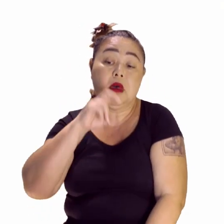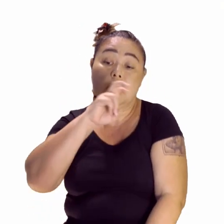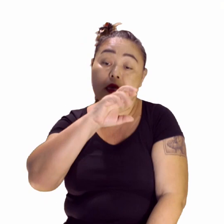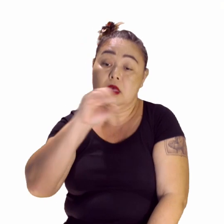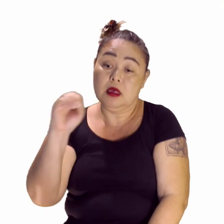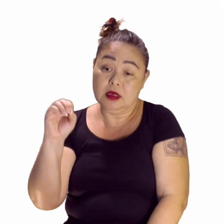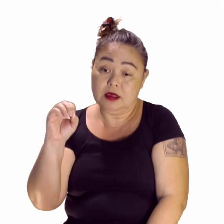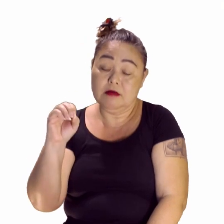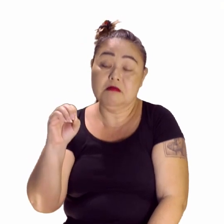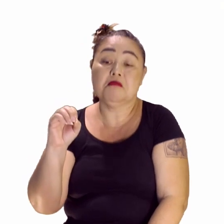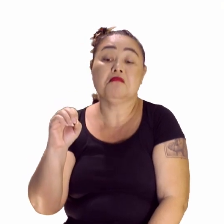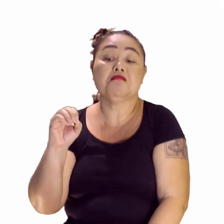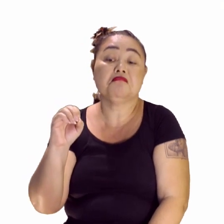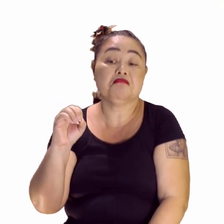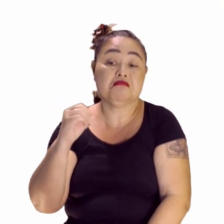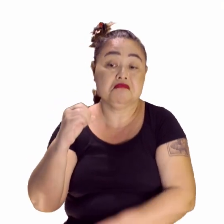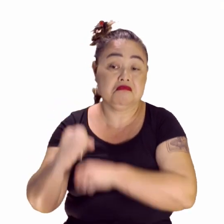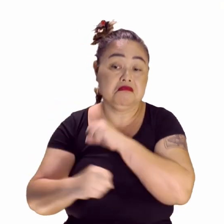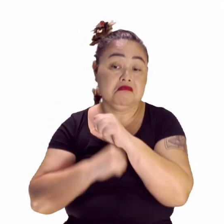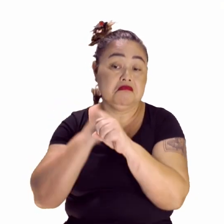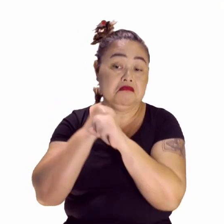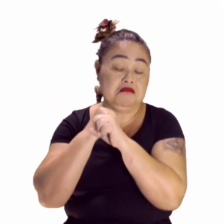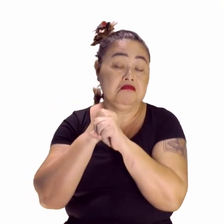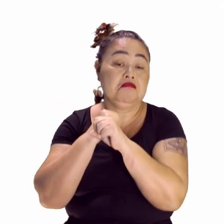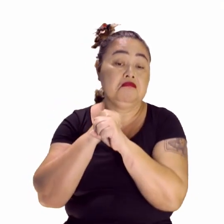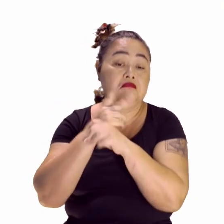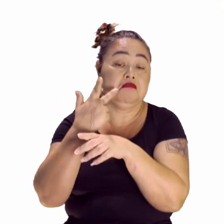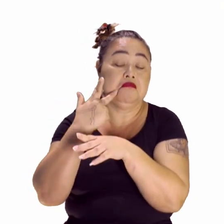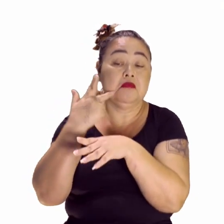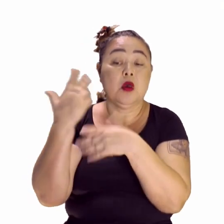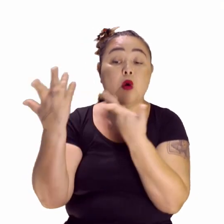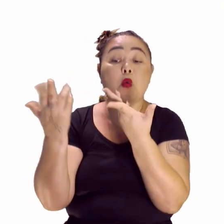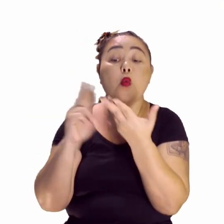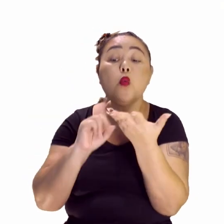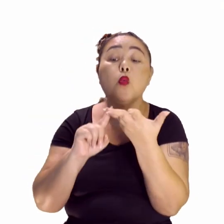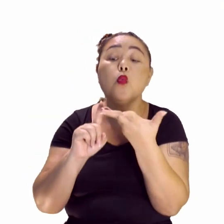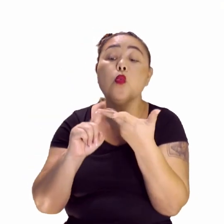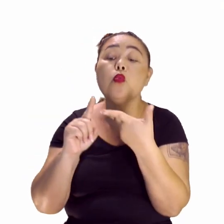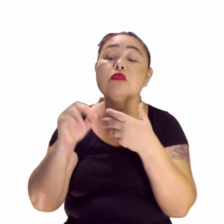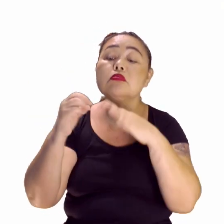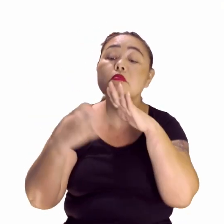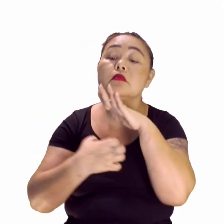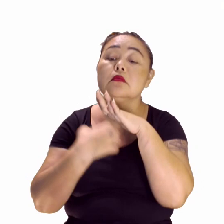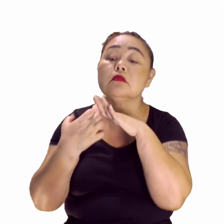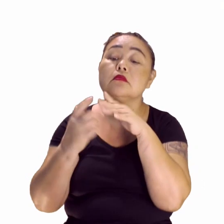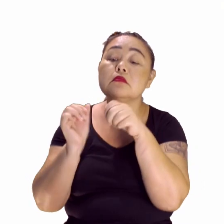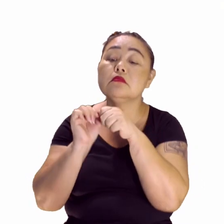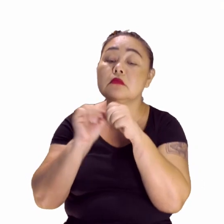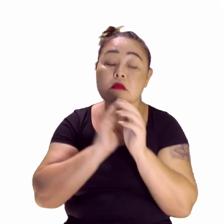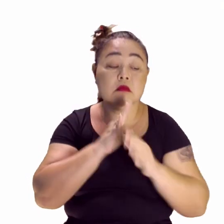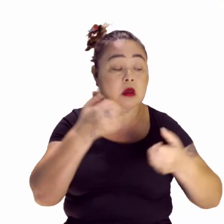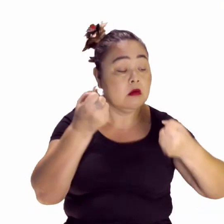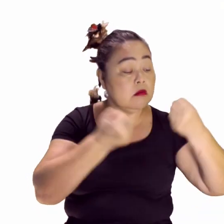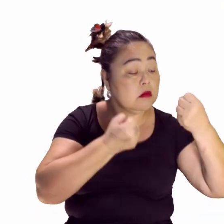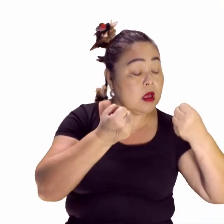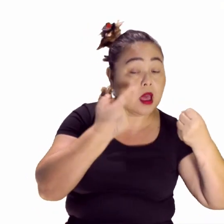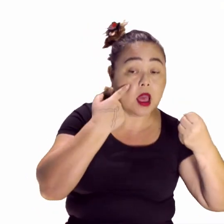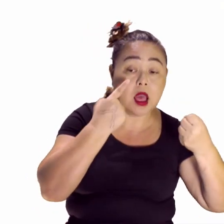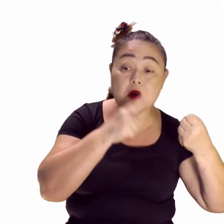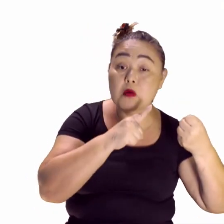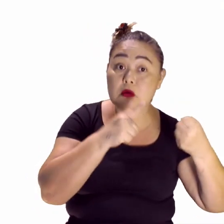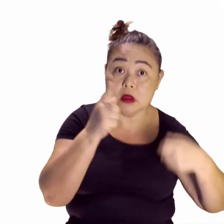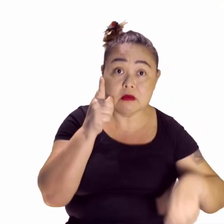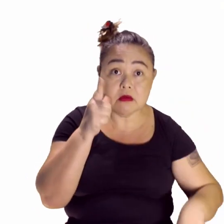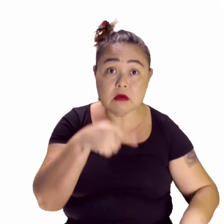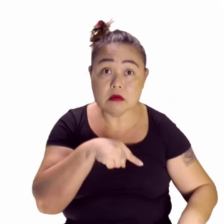né? Exatamente. Professor Jorge, quantas fábricas de automóveis, indústrias, você já viu aqui em Rondônia? Pois é,